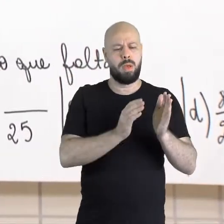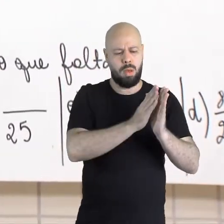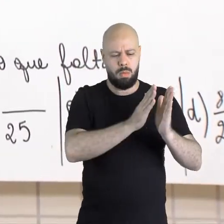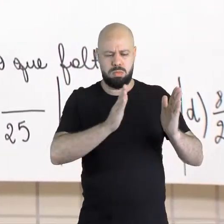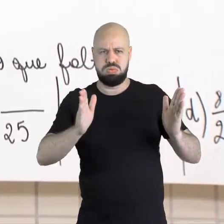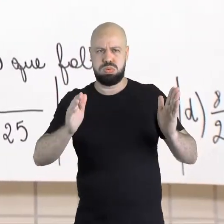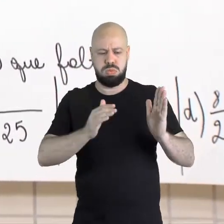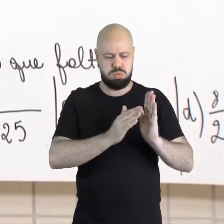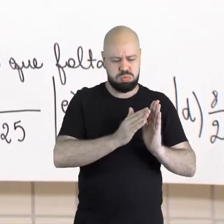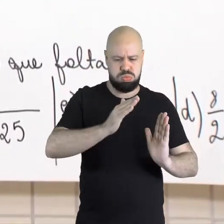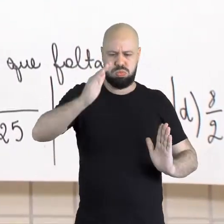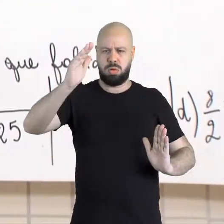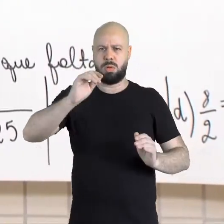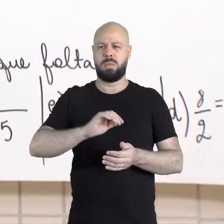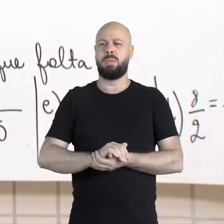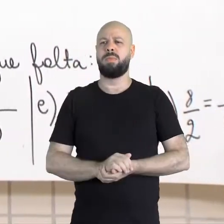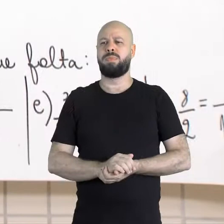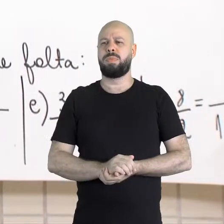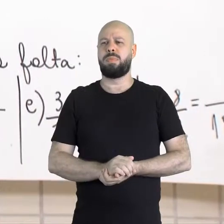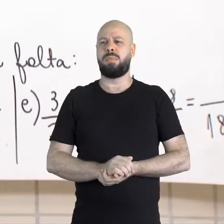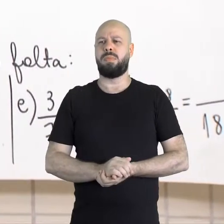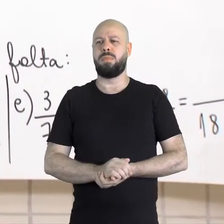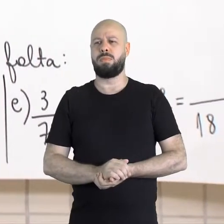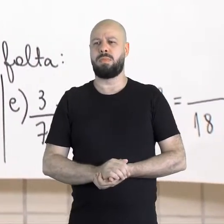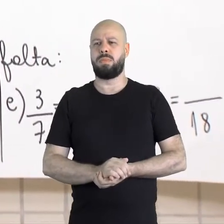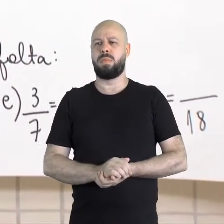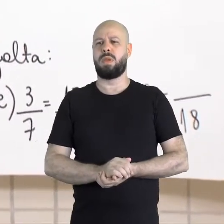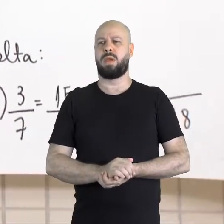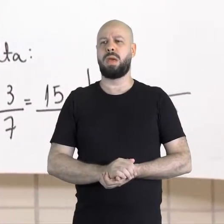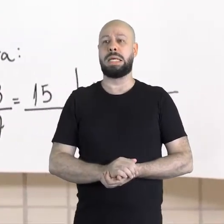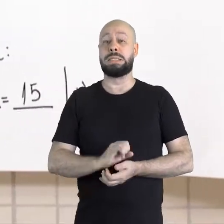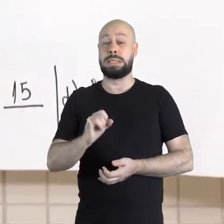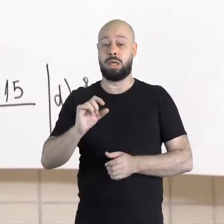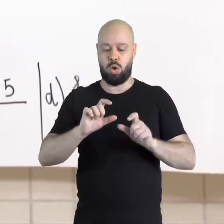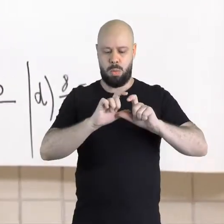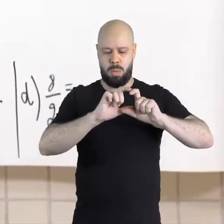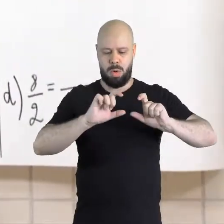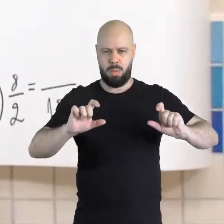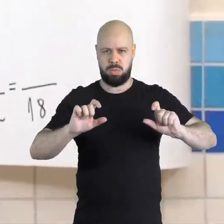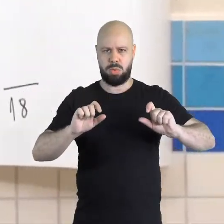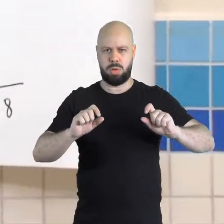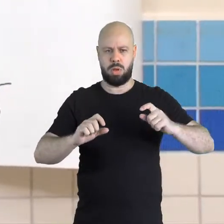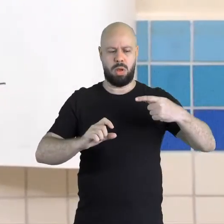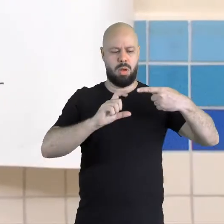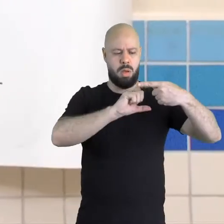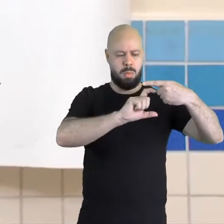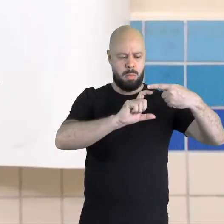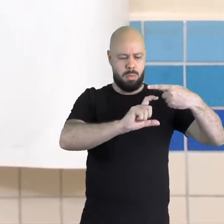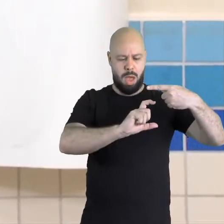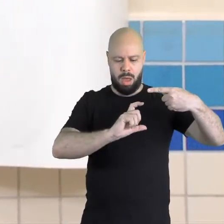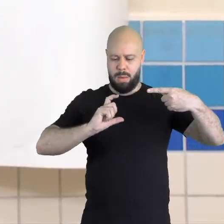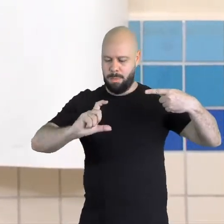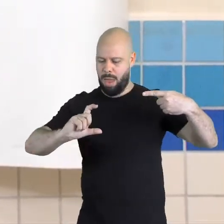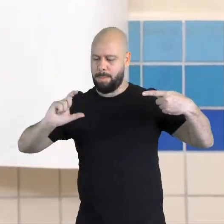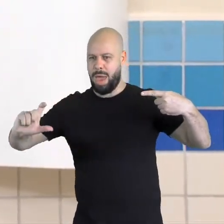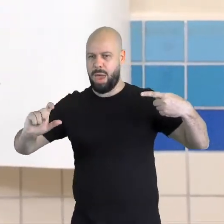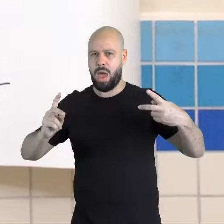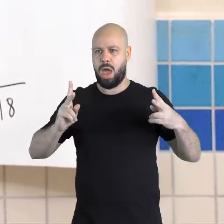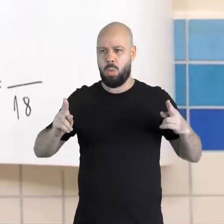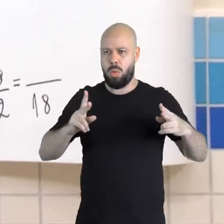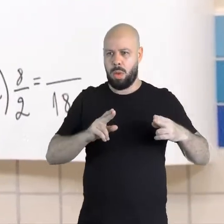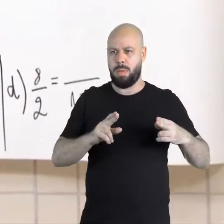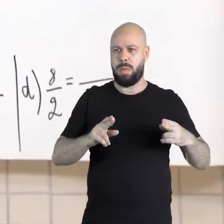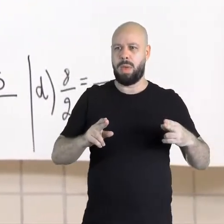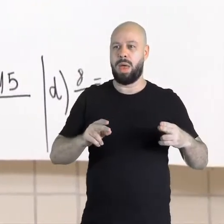aqui. Se eu tenho os mesmos denominadores, vou até circular, porque agora nós colocamos a Silvia